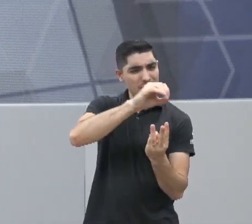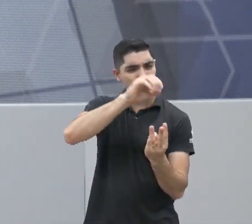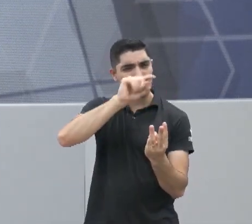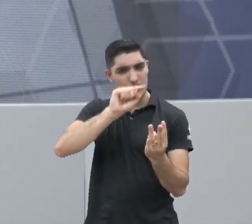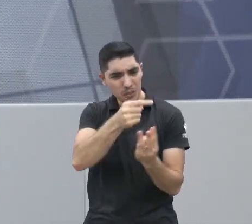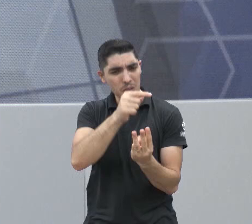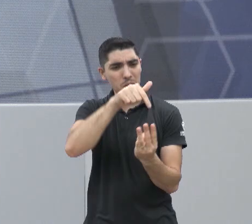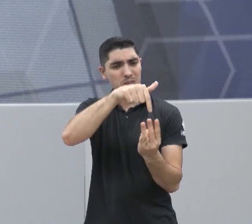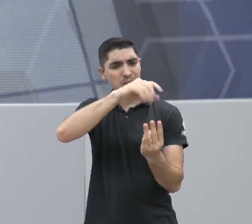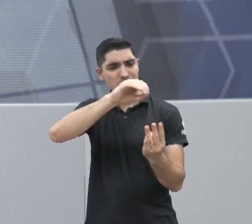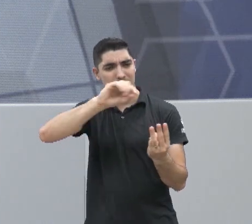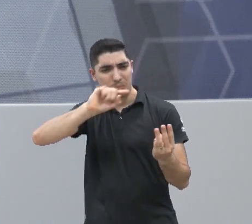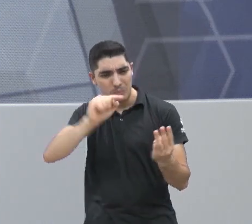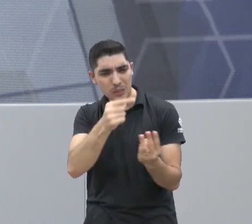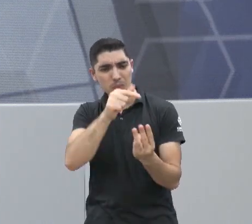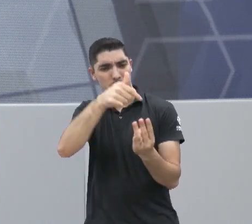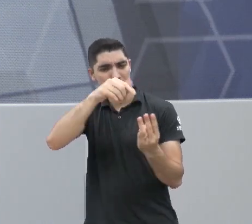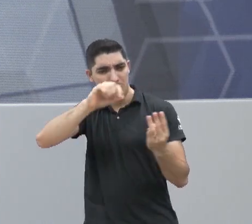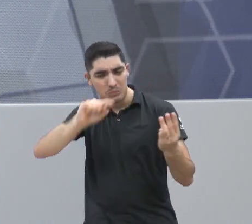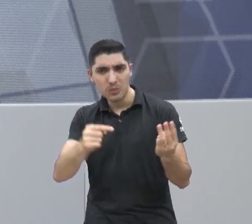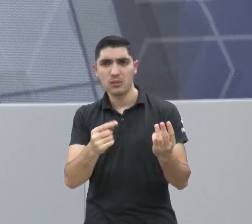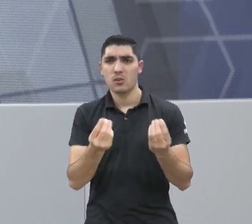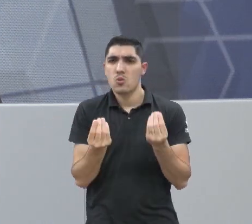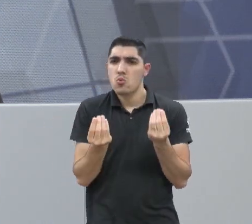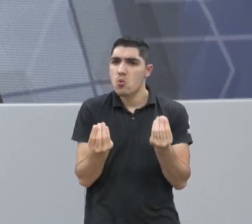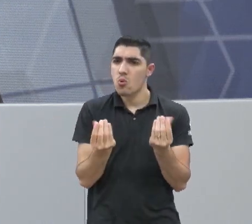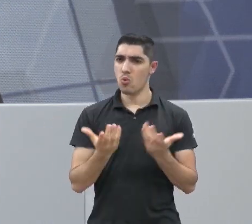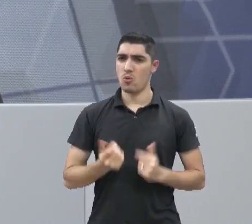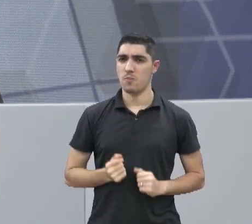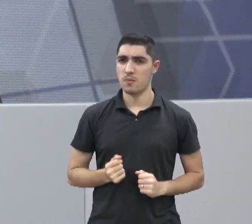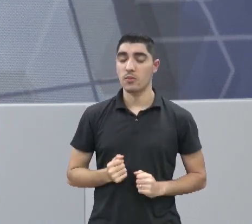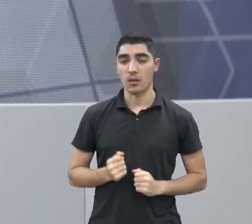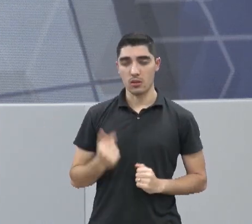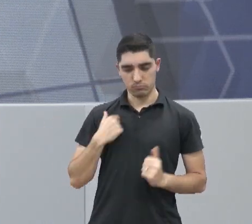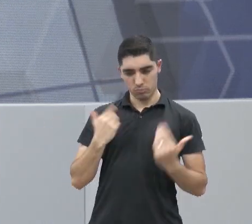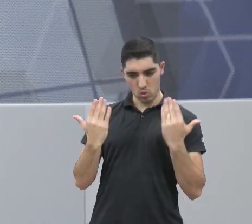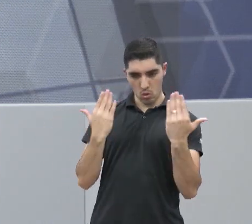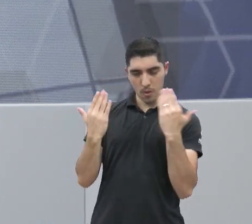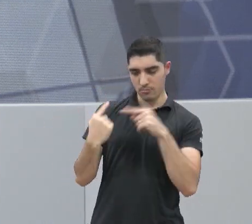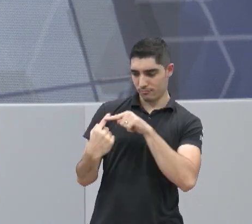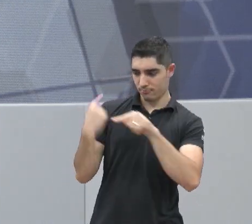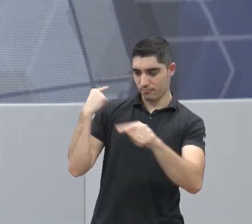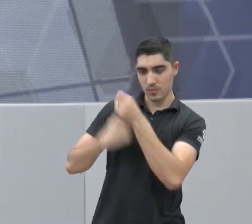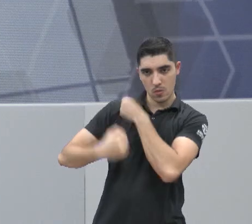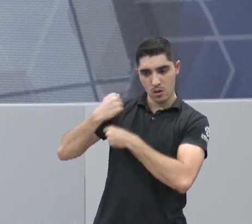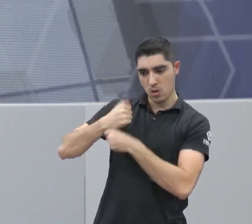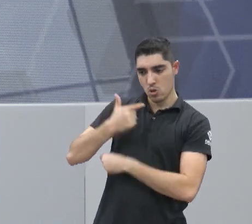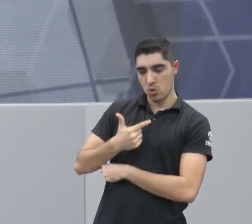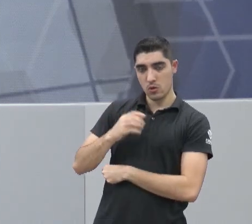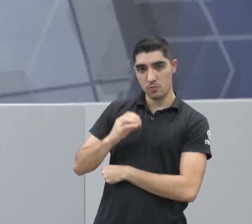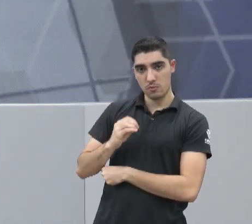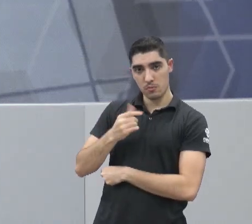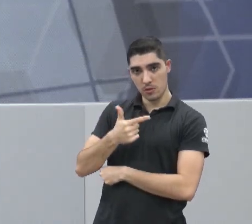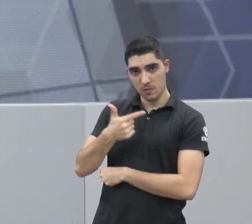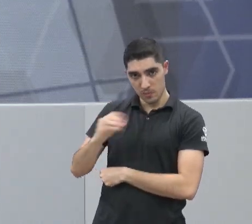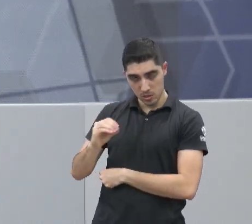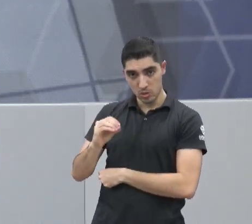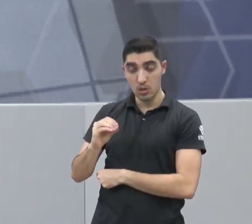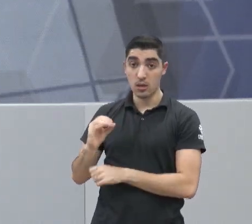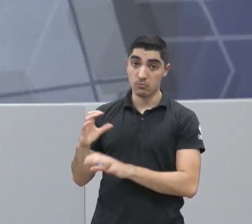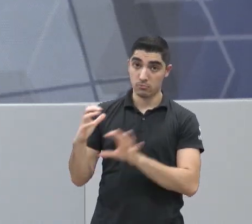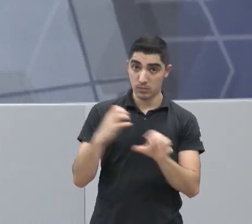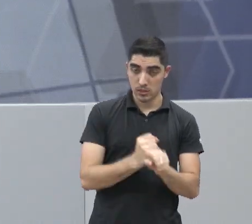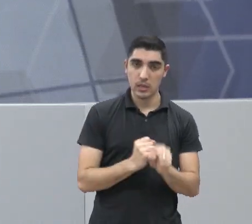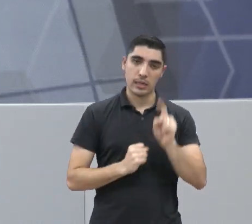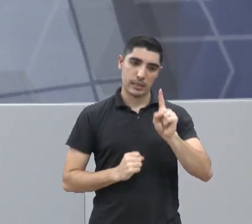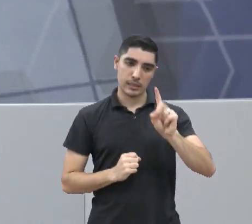aqui um balanço, em 2020 a Prefeitura repassou 15 milhões, por causa da